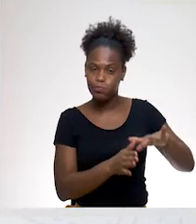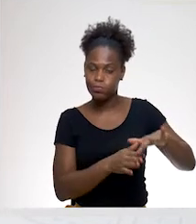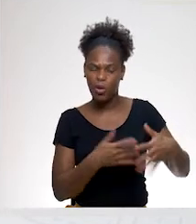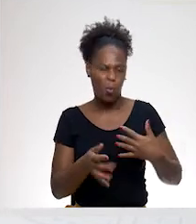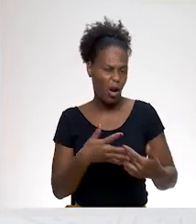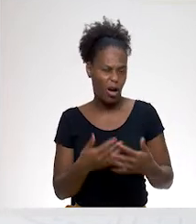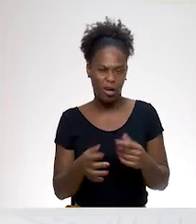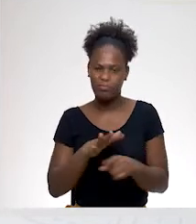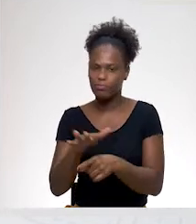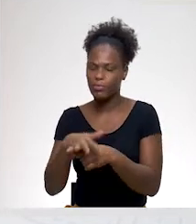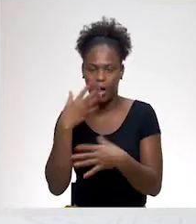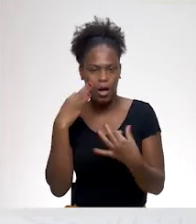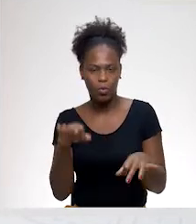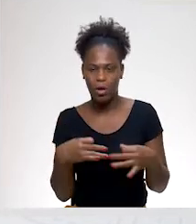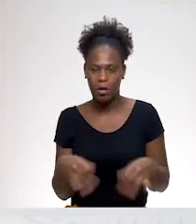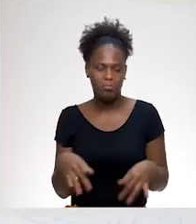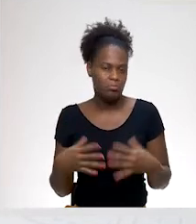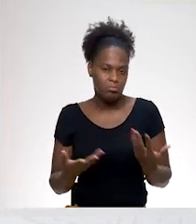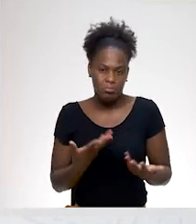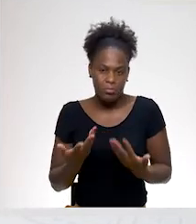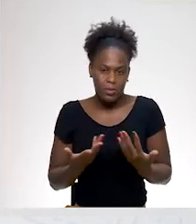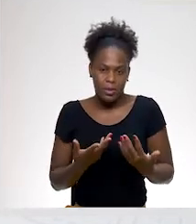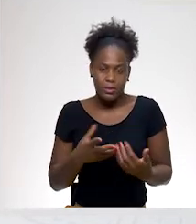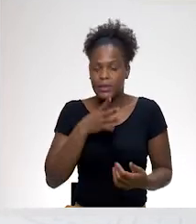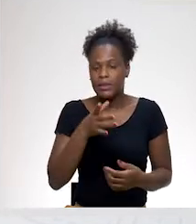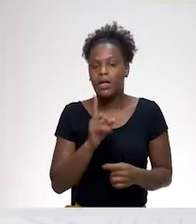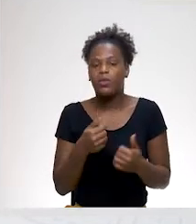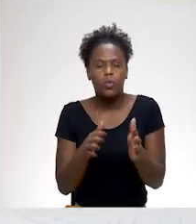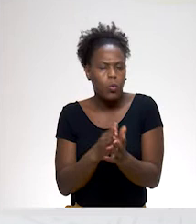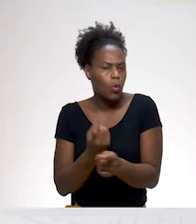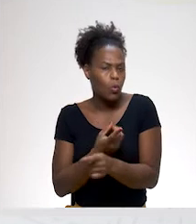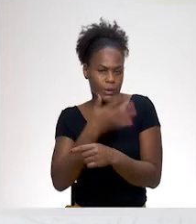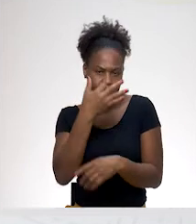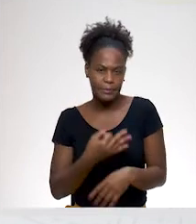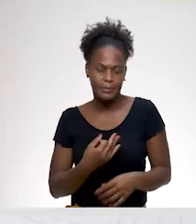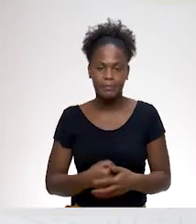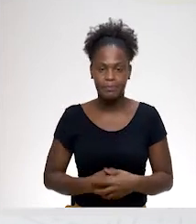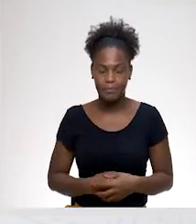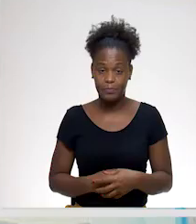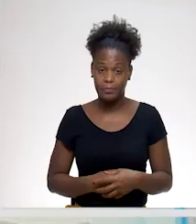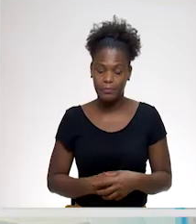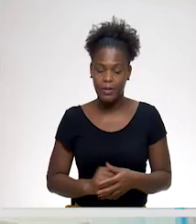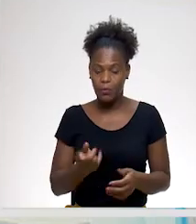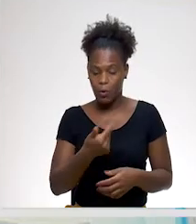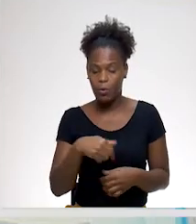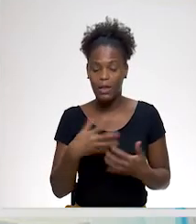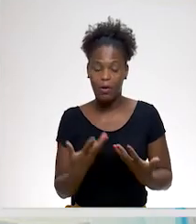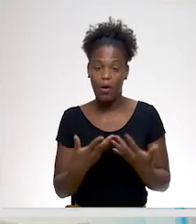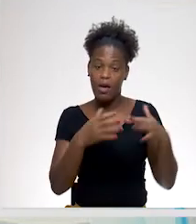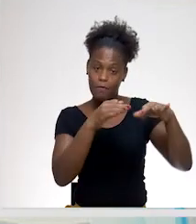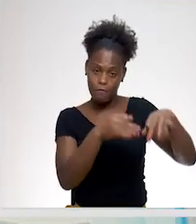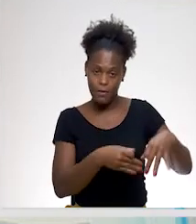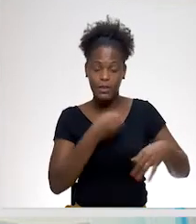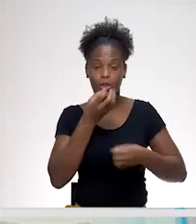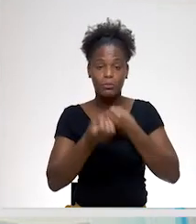lado qualquer tendência natural e ingênua de em tudo acreditar. Chegamos ao